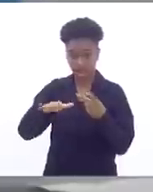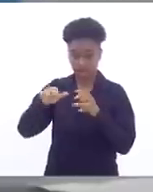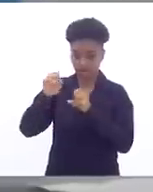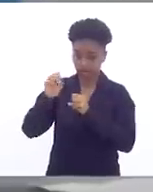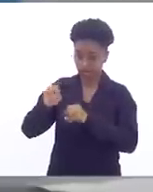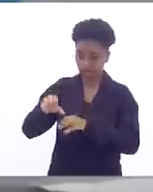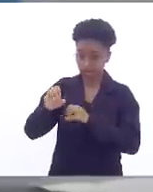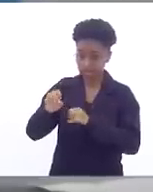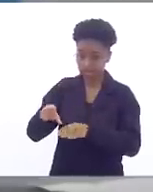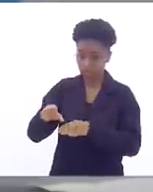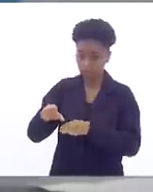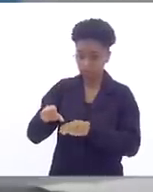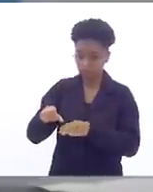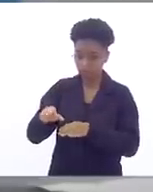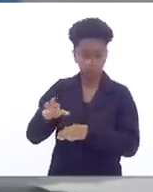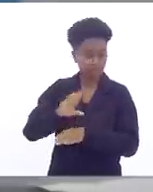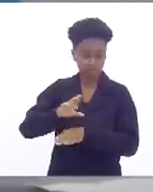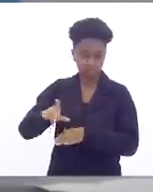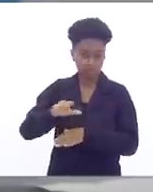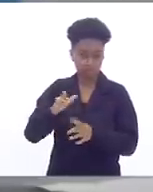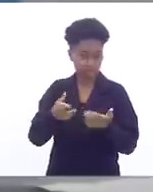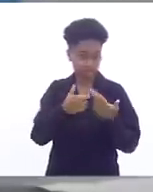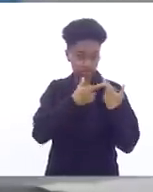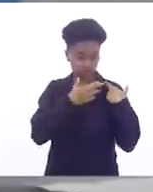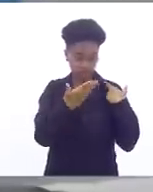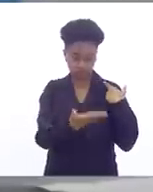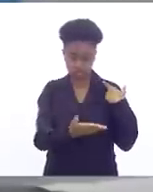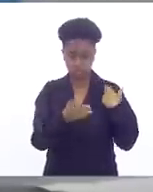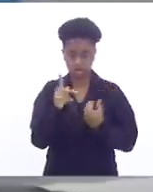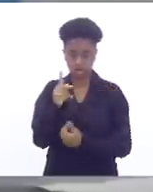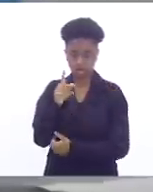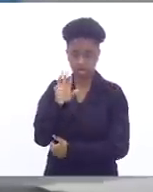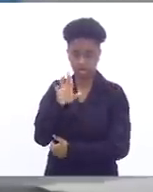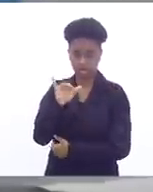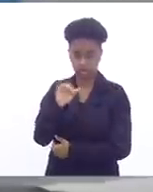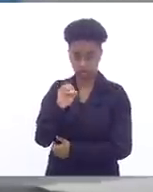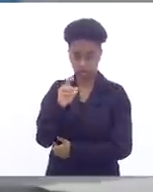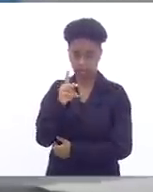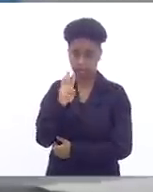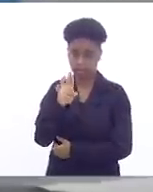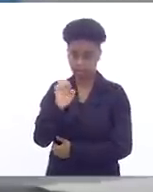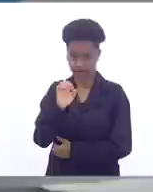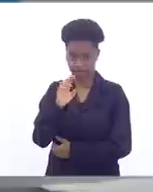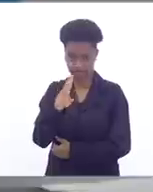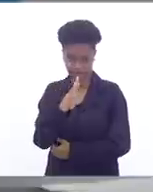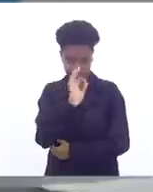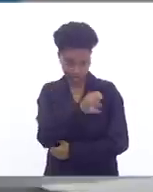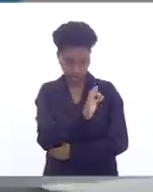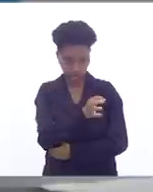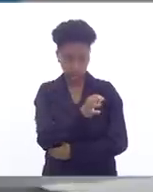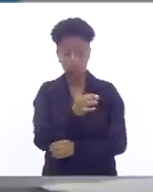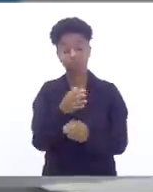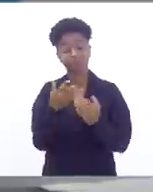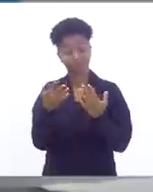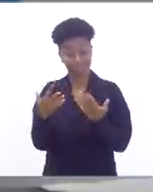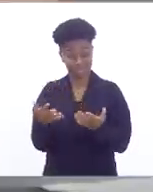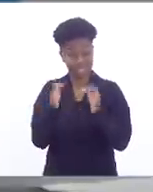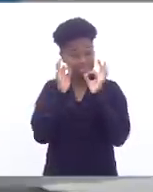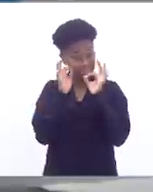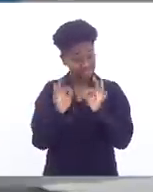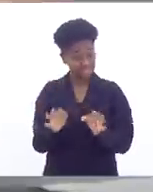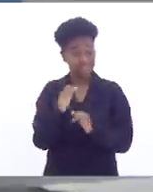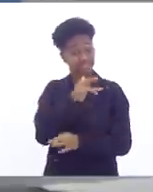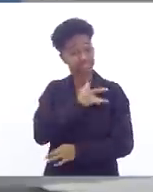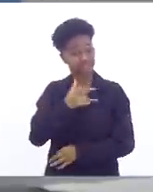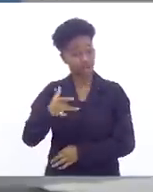não estão centralizadas no rio previdência foi isso E é exatamente da